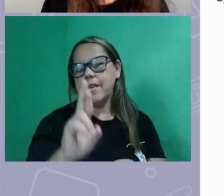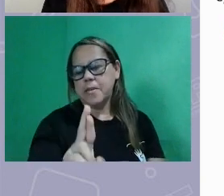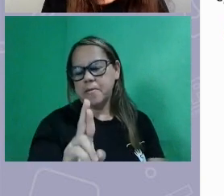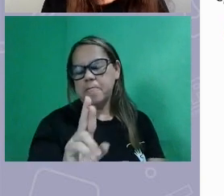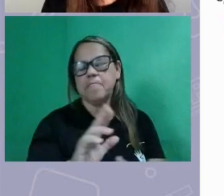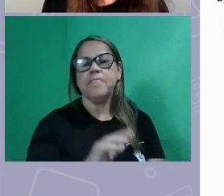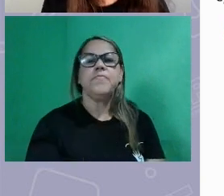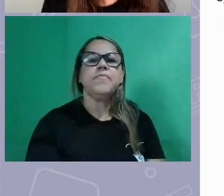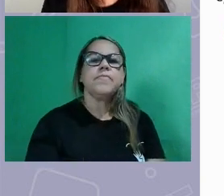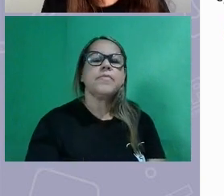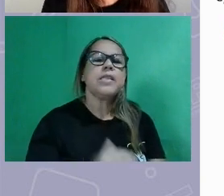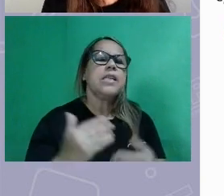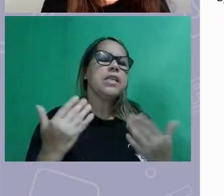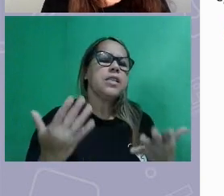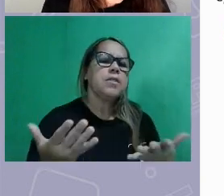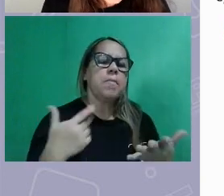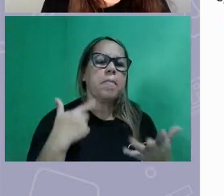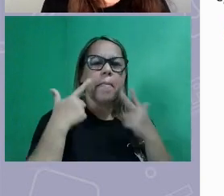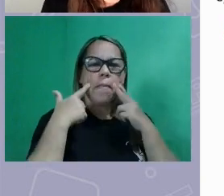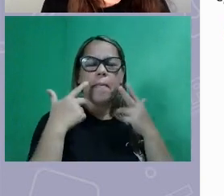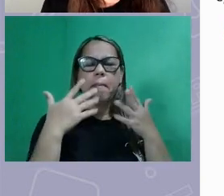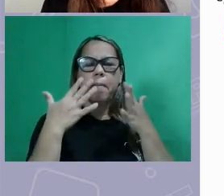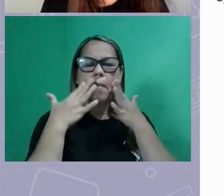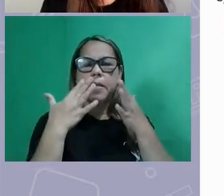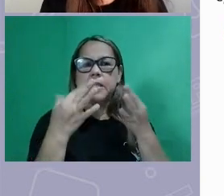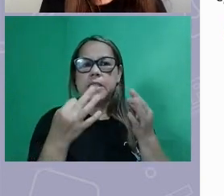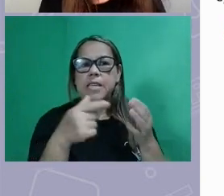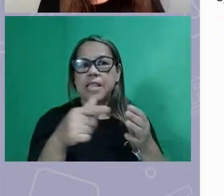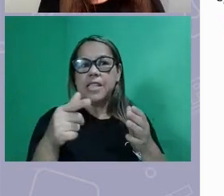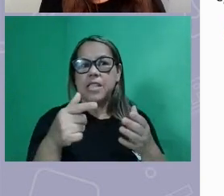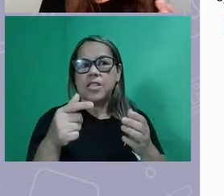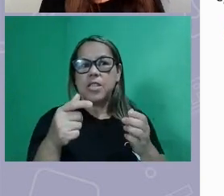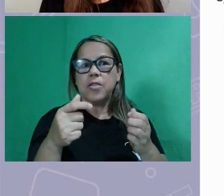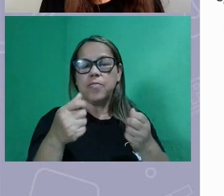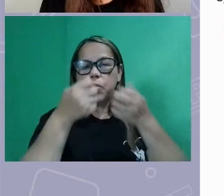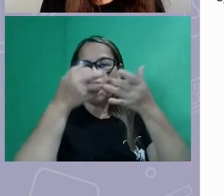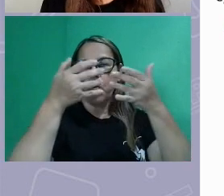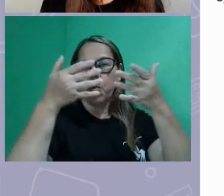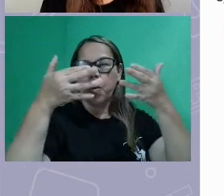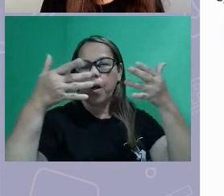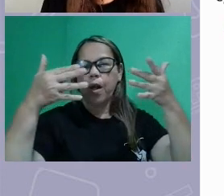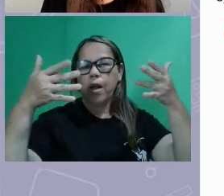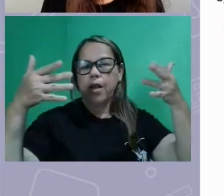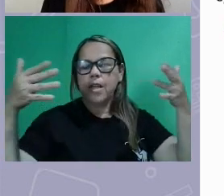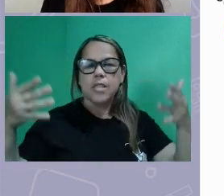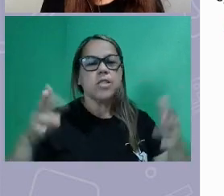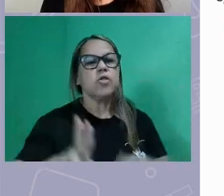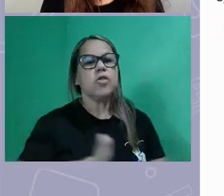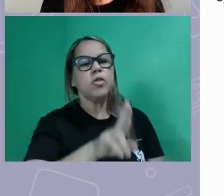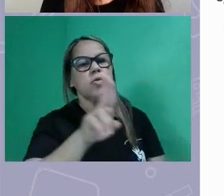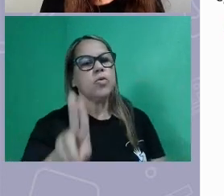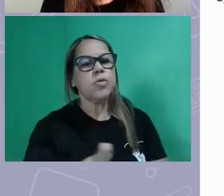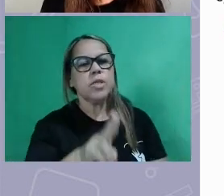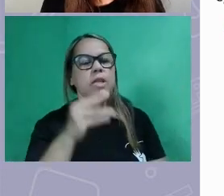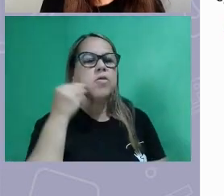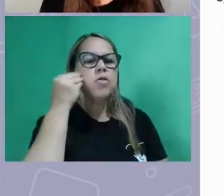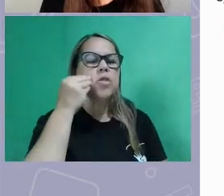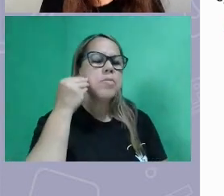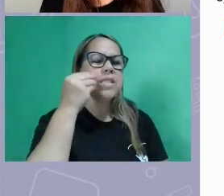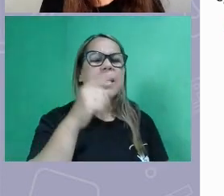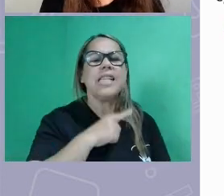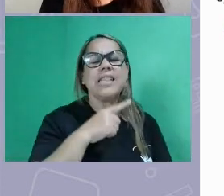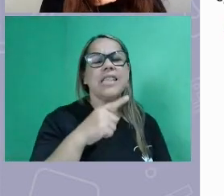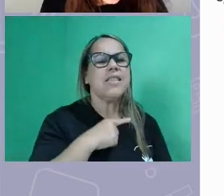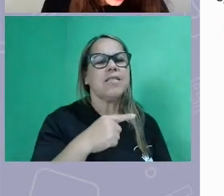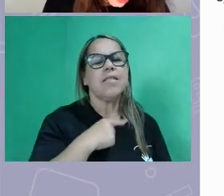então veja ele diz que os gases né que estão sendo utilizados no experimento possuem massas